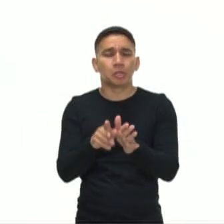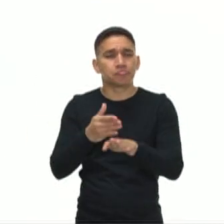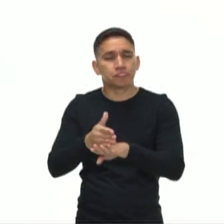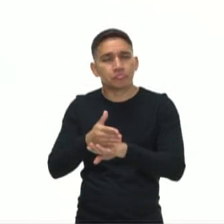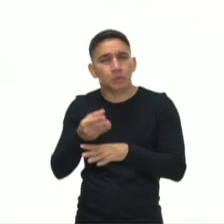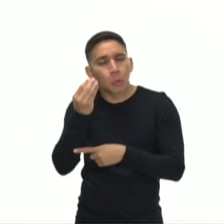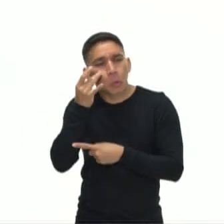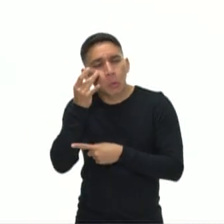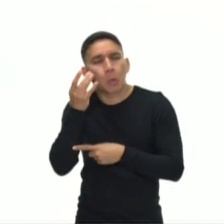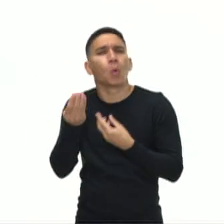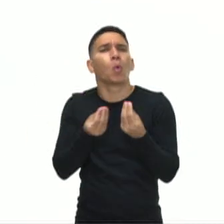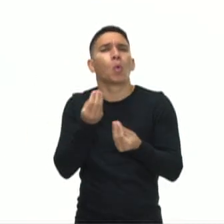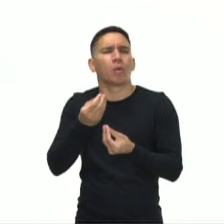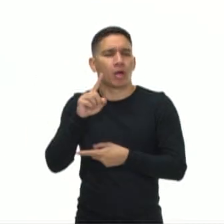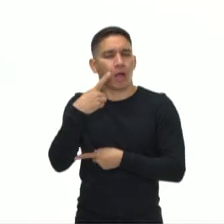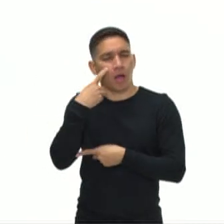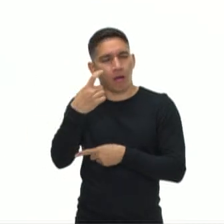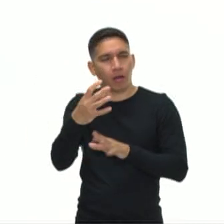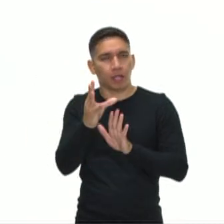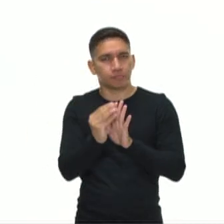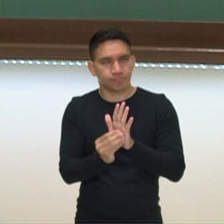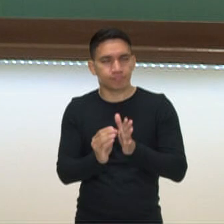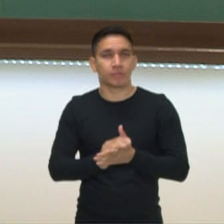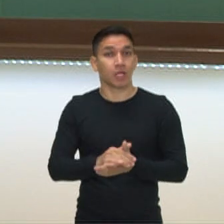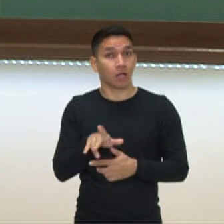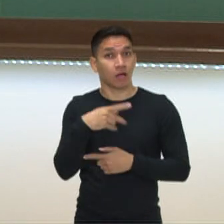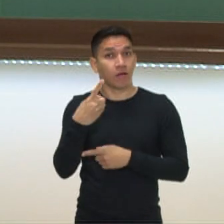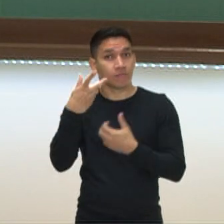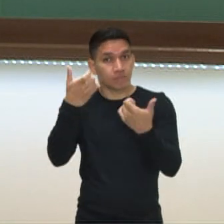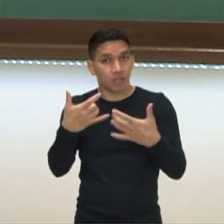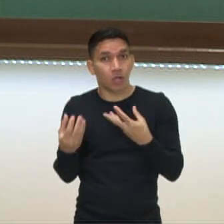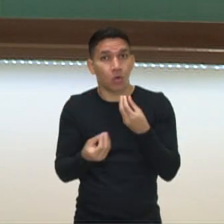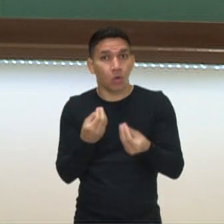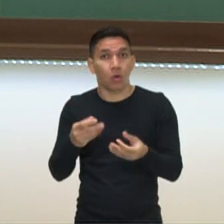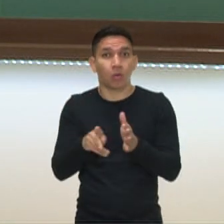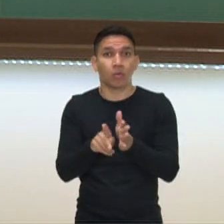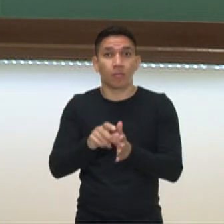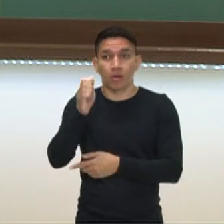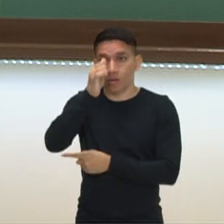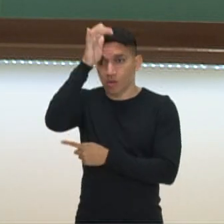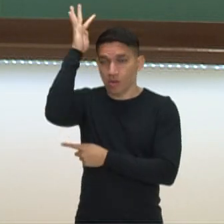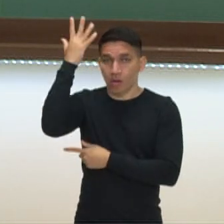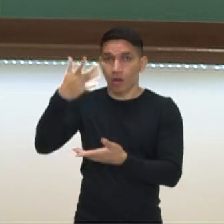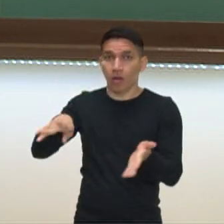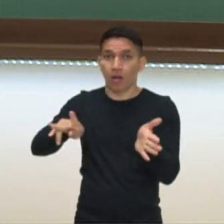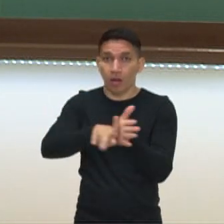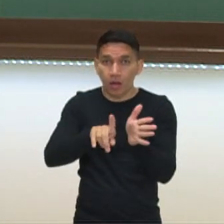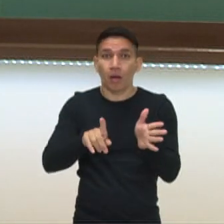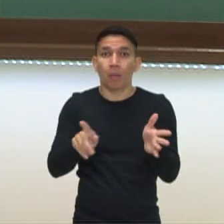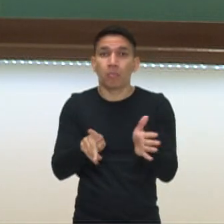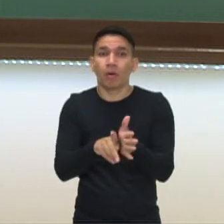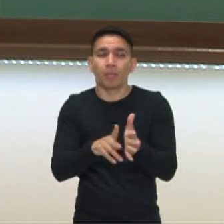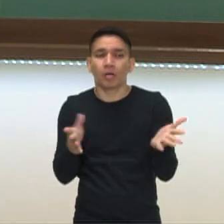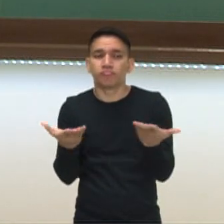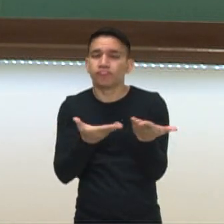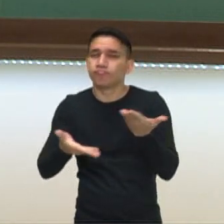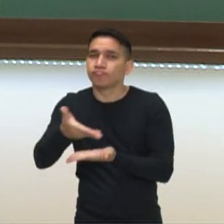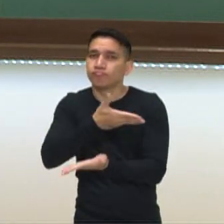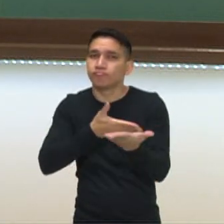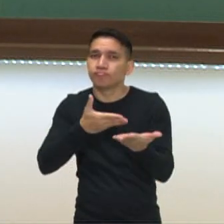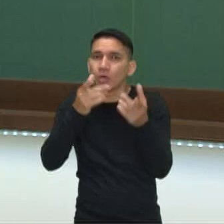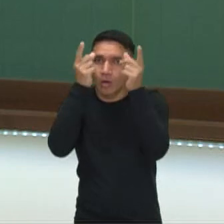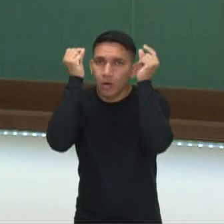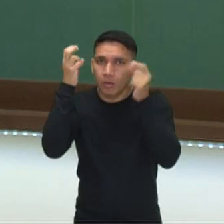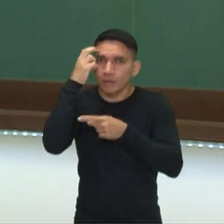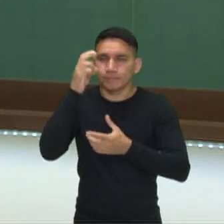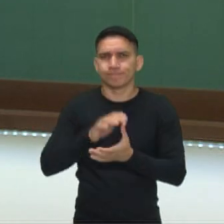ser um assunto bem interessante e a gente vai ver exatamente a assimilação de Roma com relação àquela cultura grega. Vamos